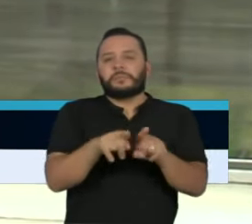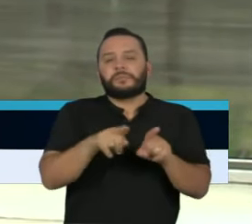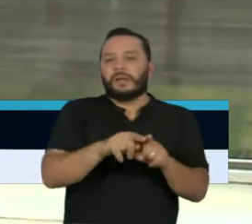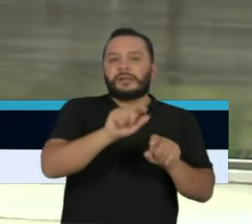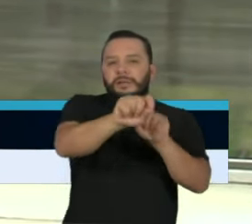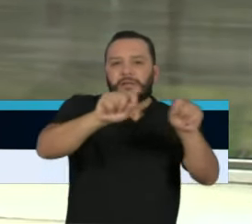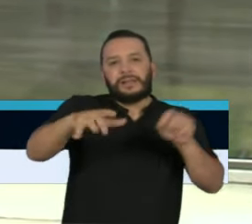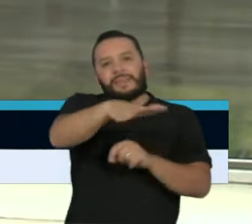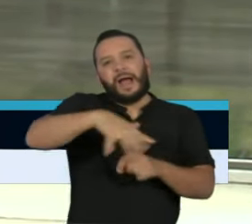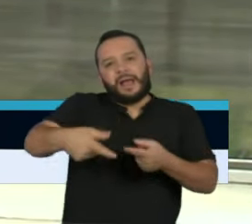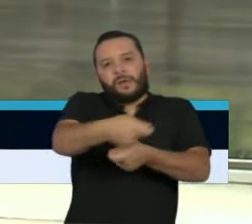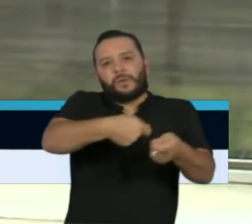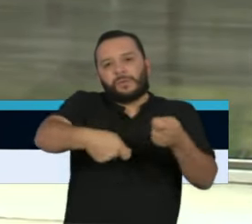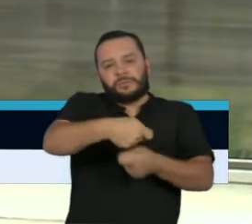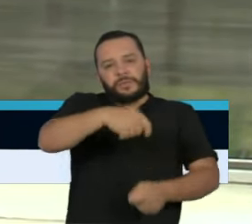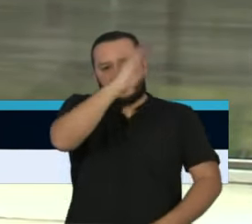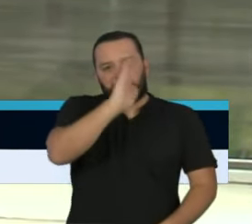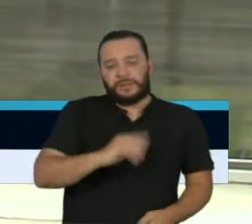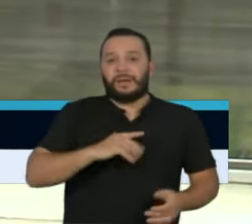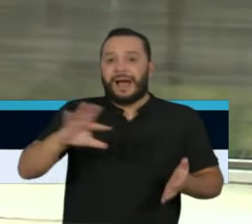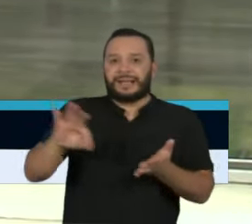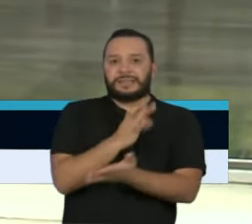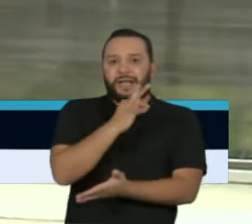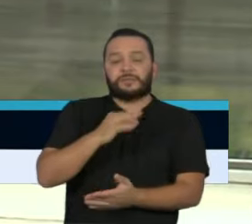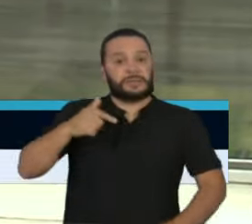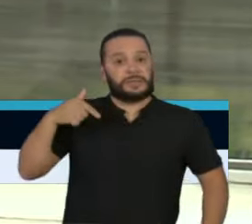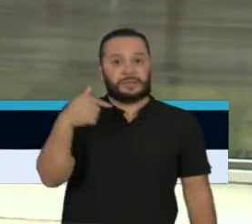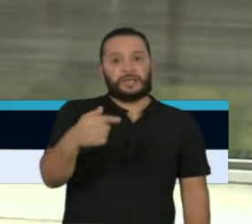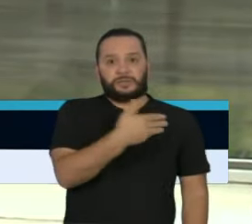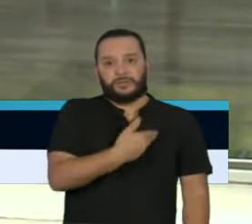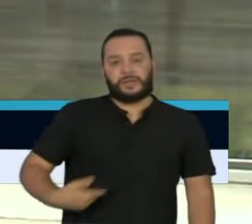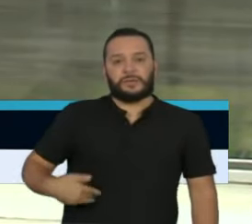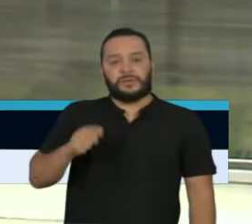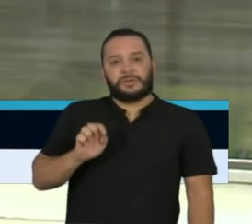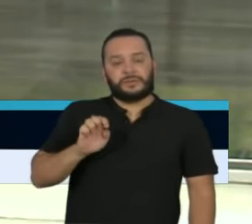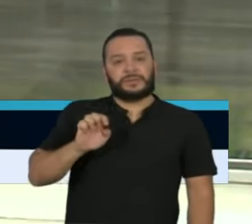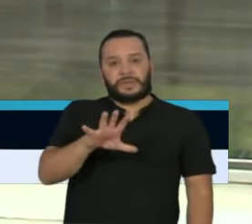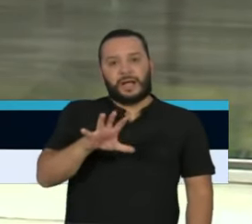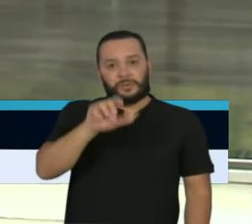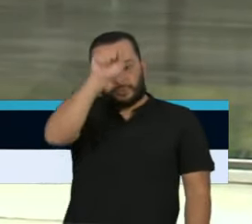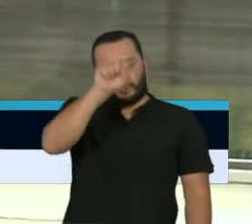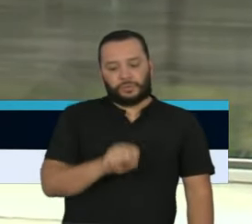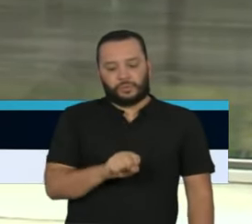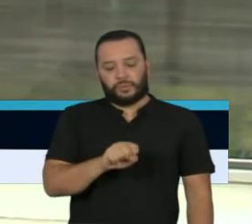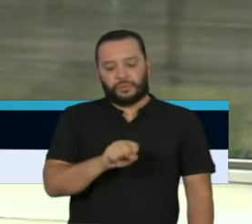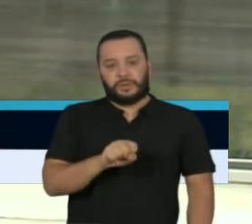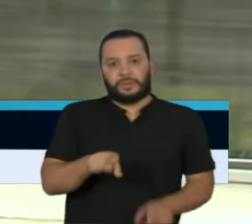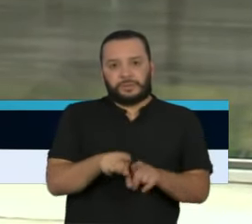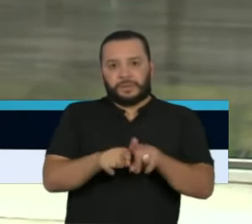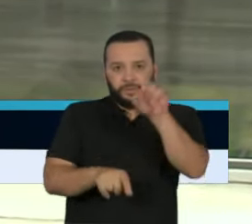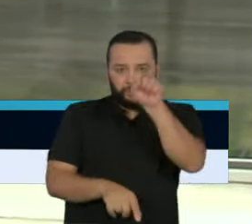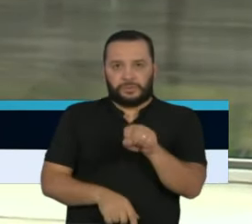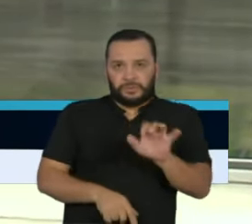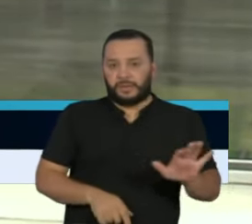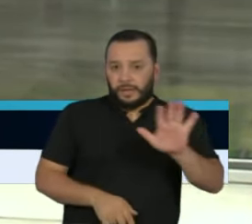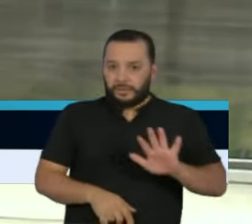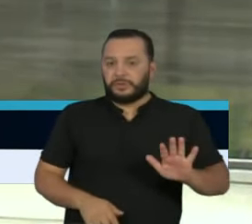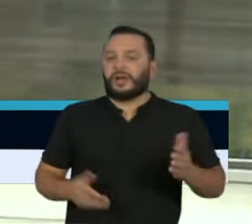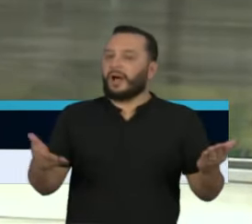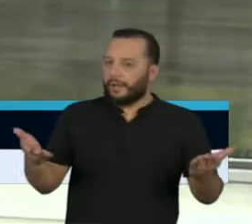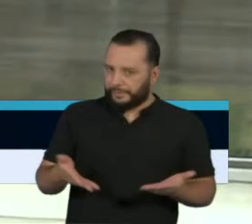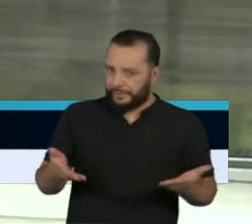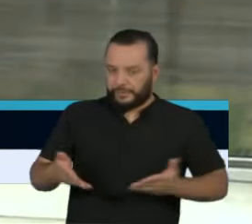da República, e é assinada pelos 7 governadores dos estados do Sul e do Sudeste. Anúncios do governo do Estado de São